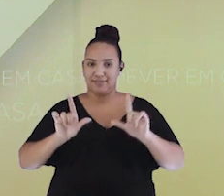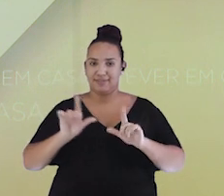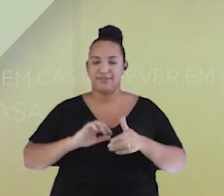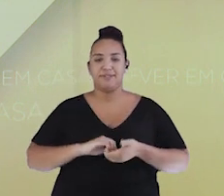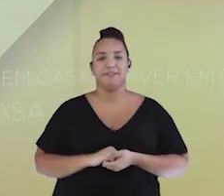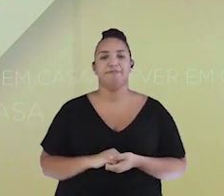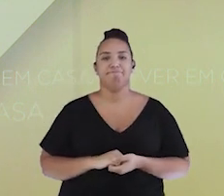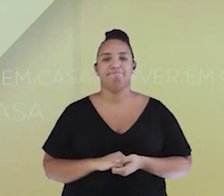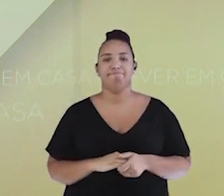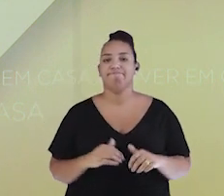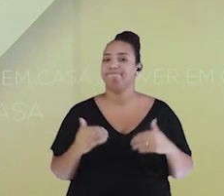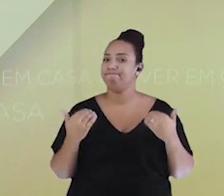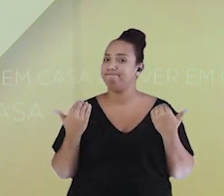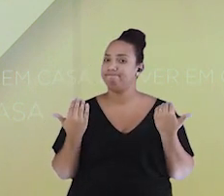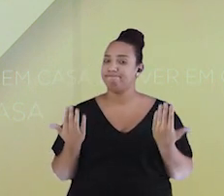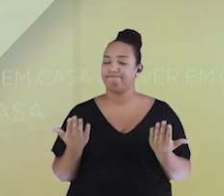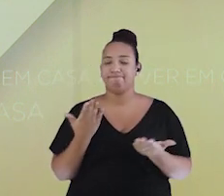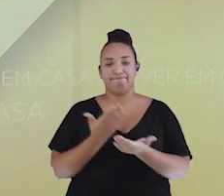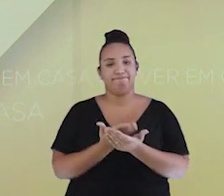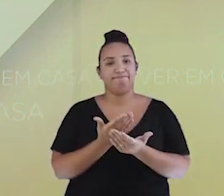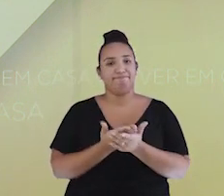uma mensagem em nosso Instagram,